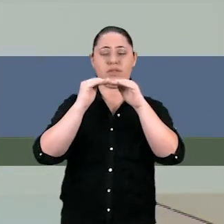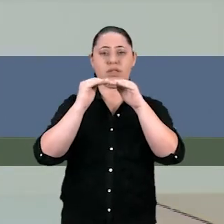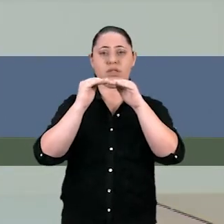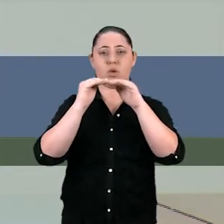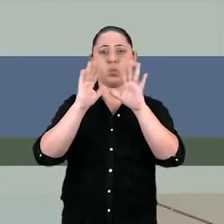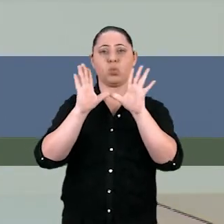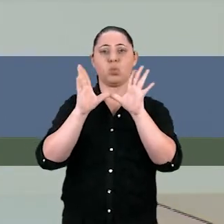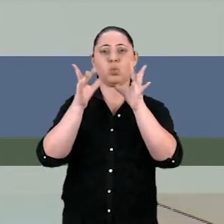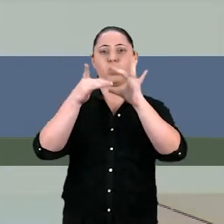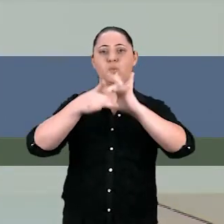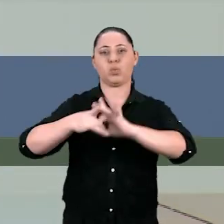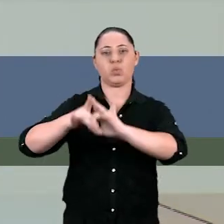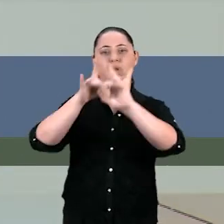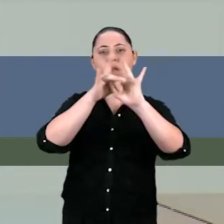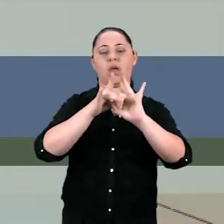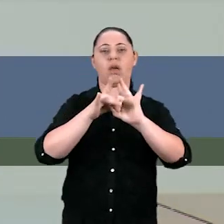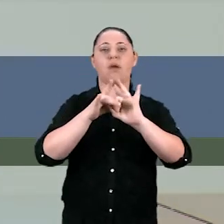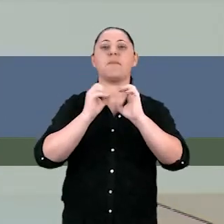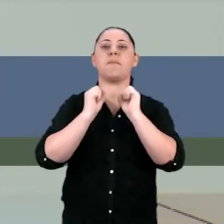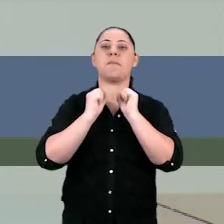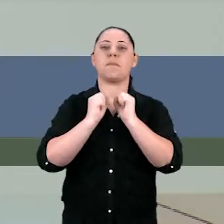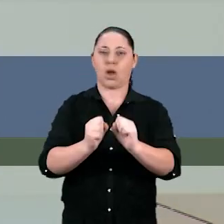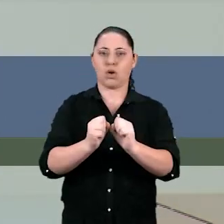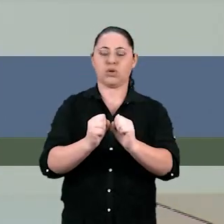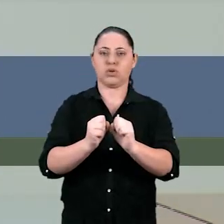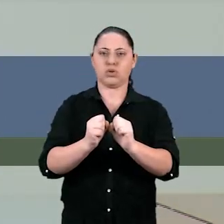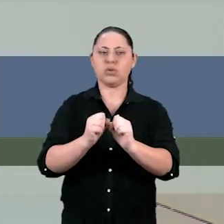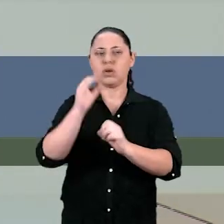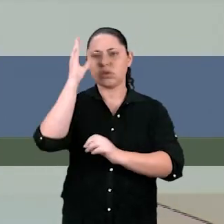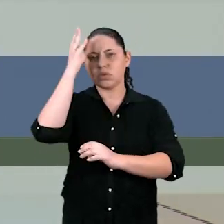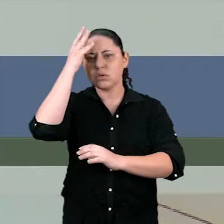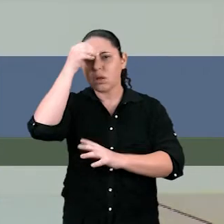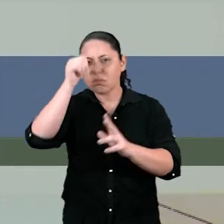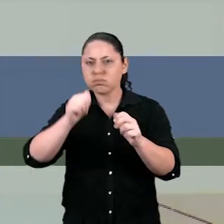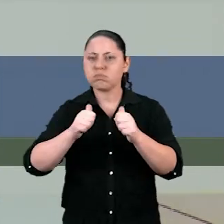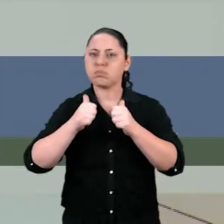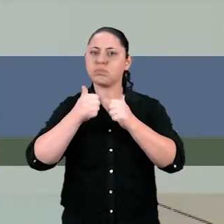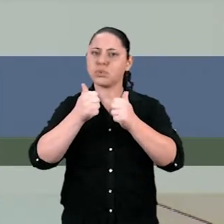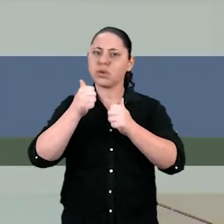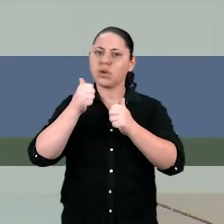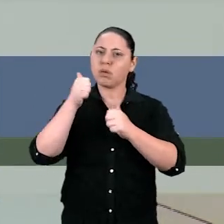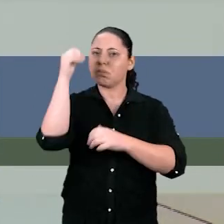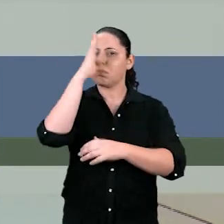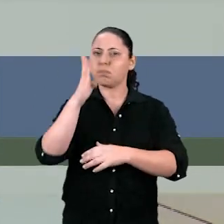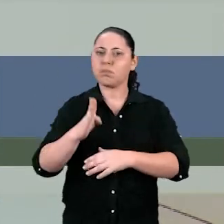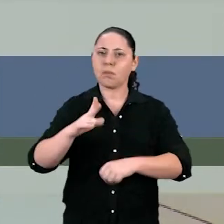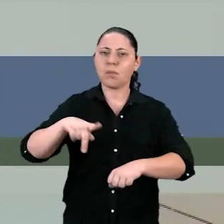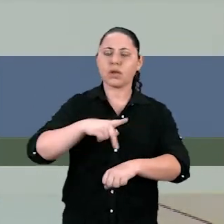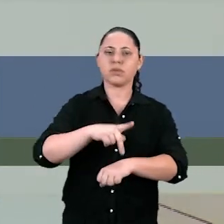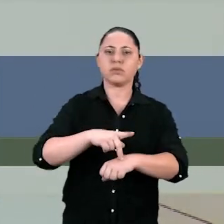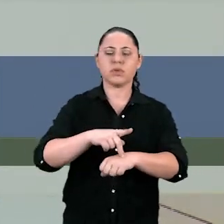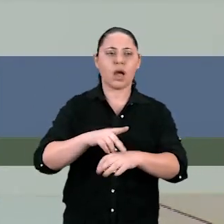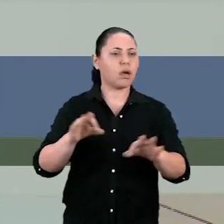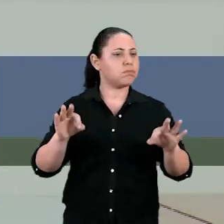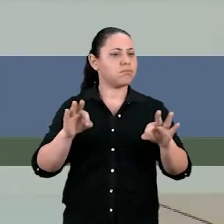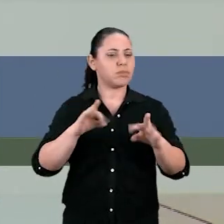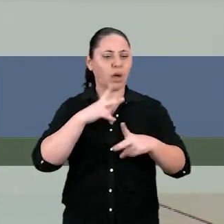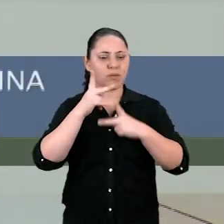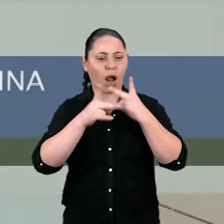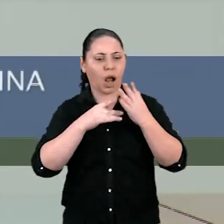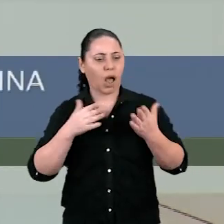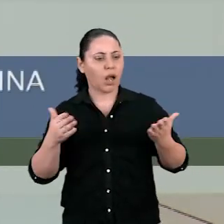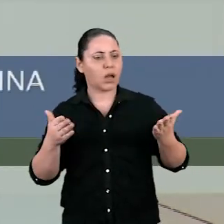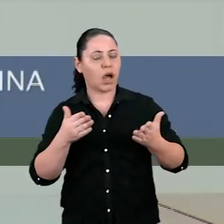na fraternidade, possa resultar em algo positivo para o nosso país. Encerro a minha fala por